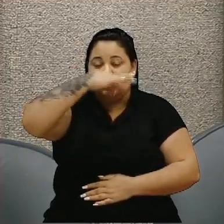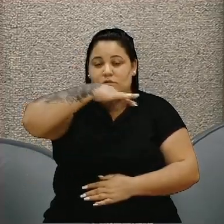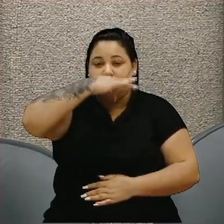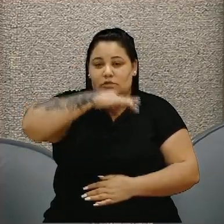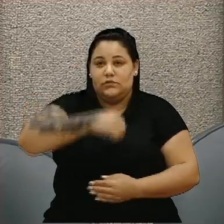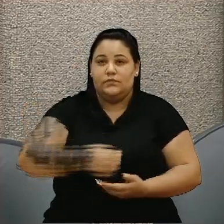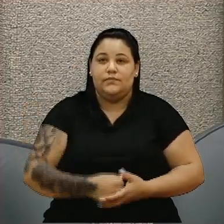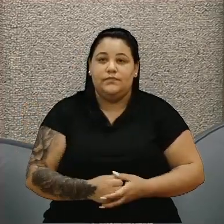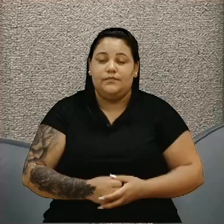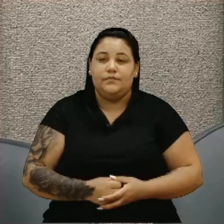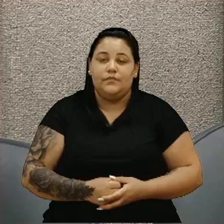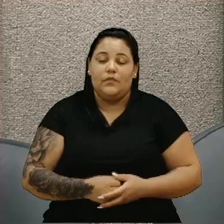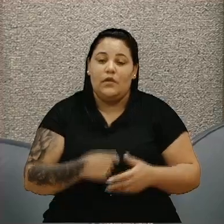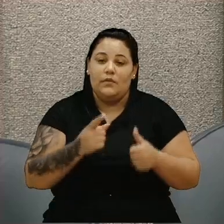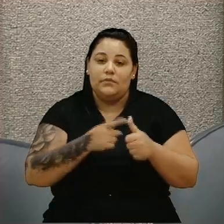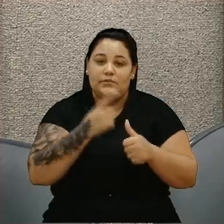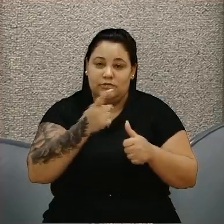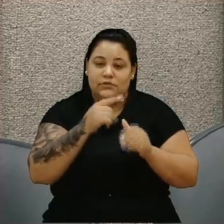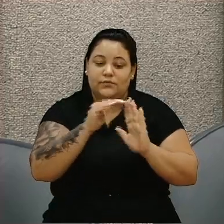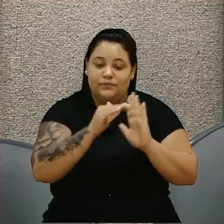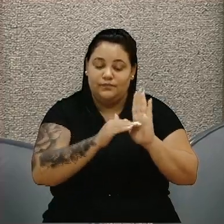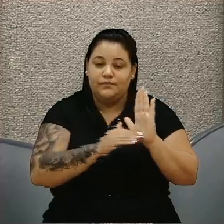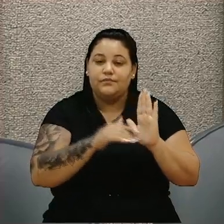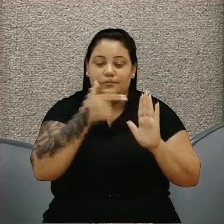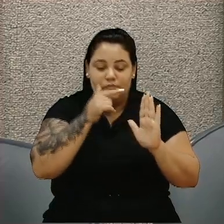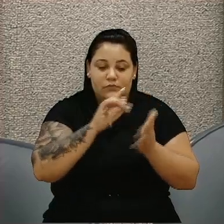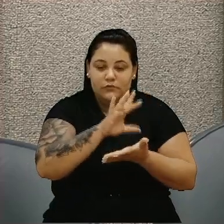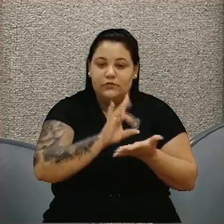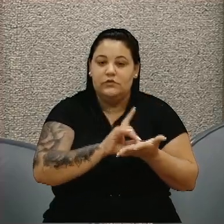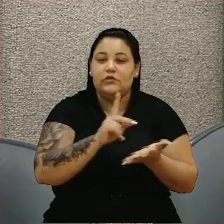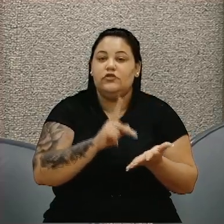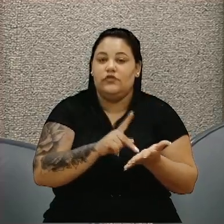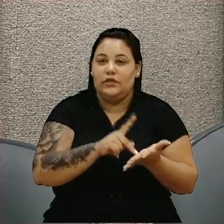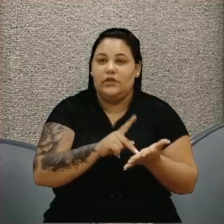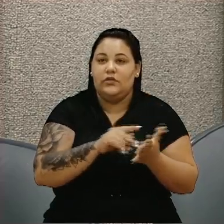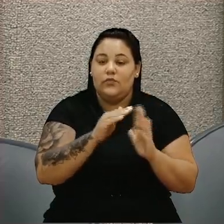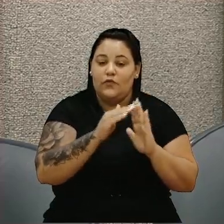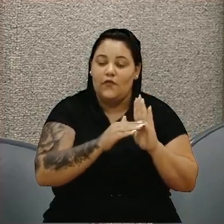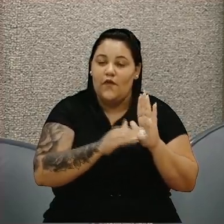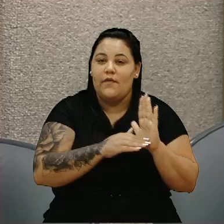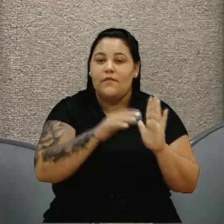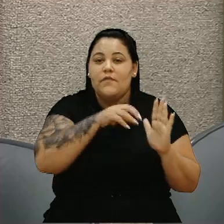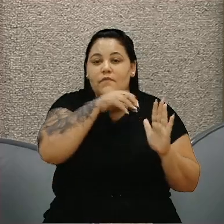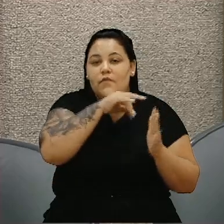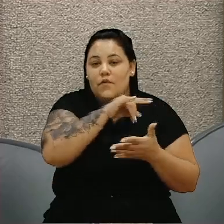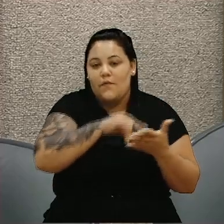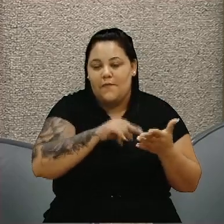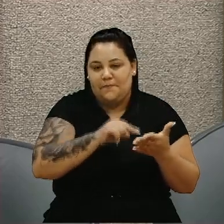More Legal. O primeiro programa que instituiu, de fato, um programa de regularização de lotes.